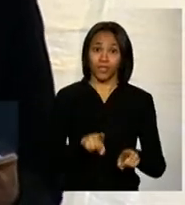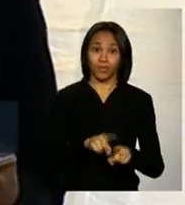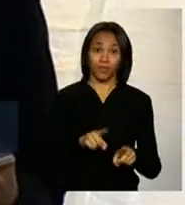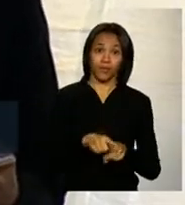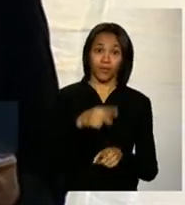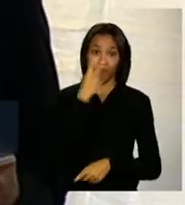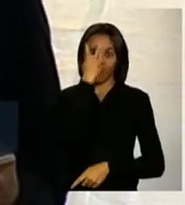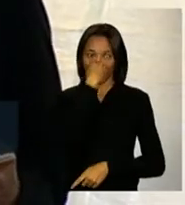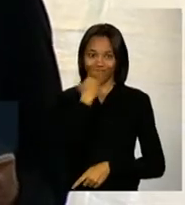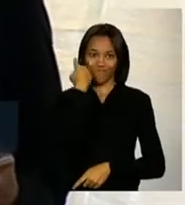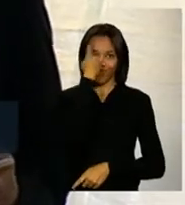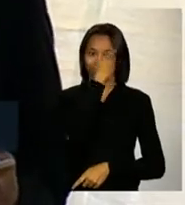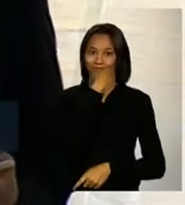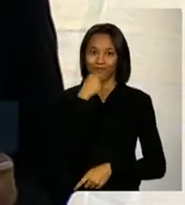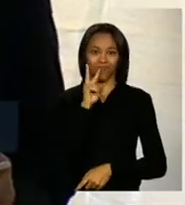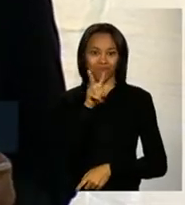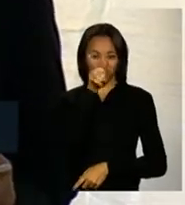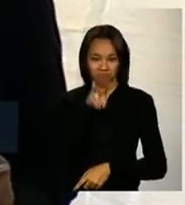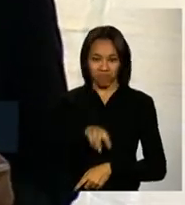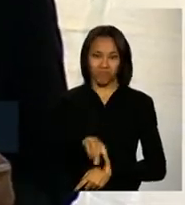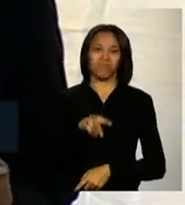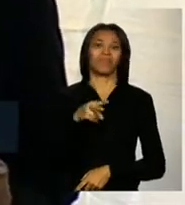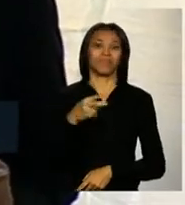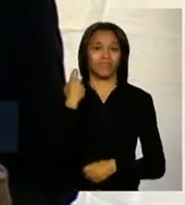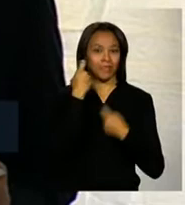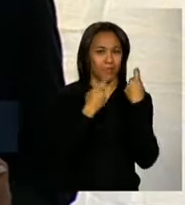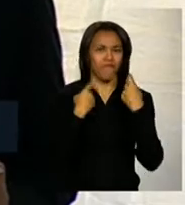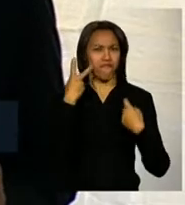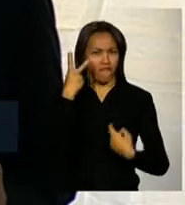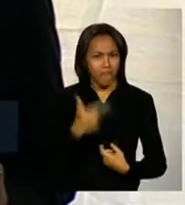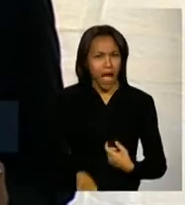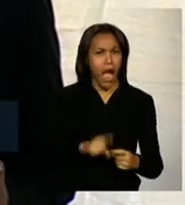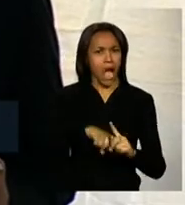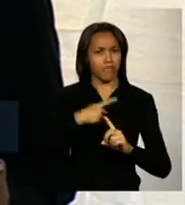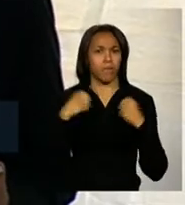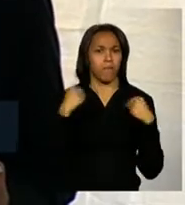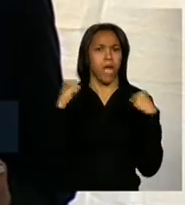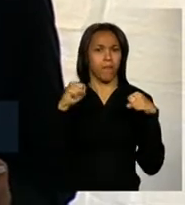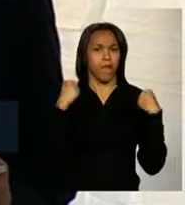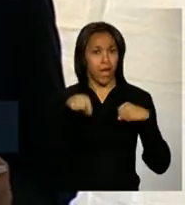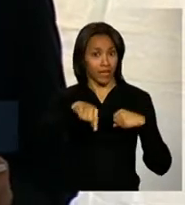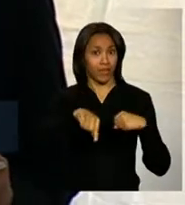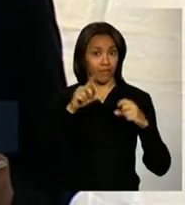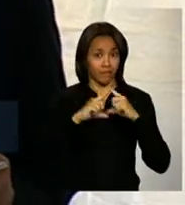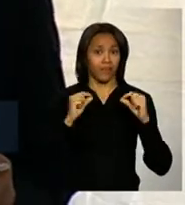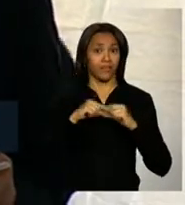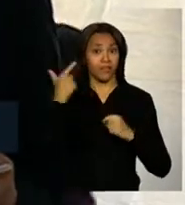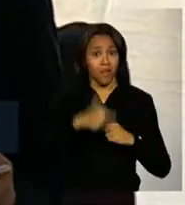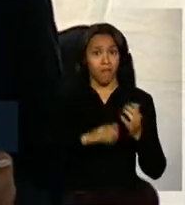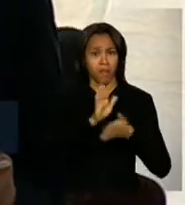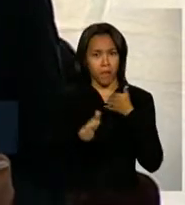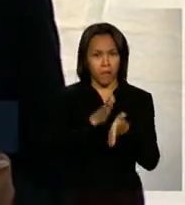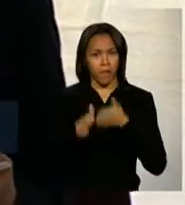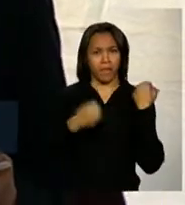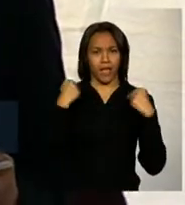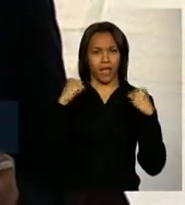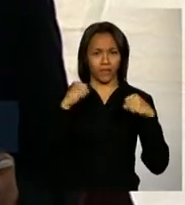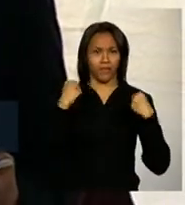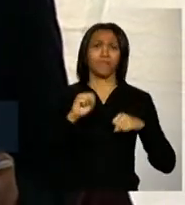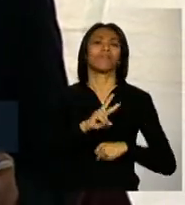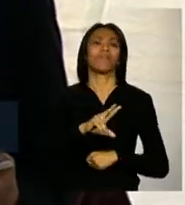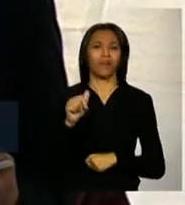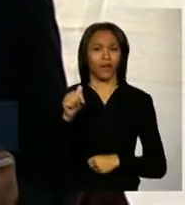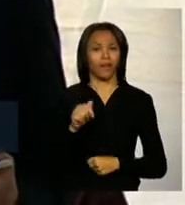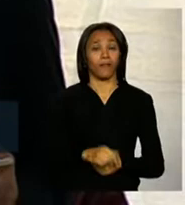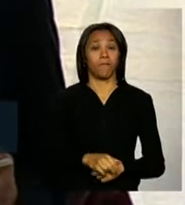a aparência aqui onde o brasileiro vai mais na academia Américo e a indústria